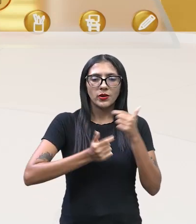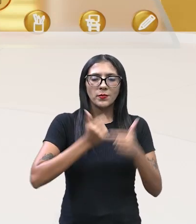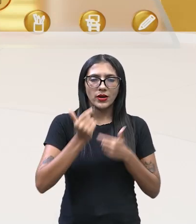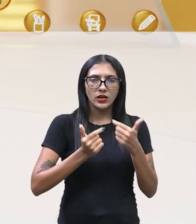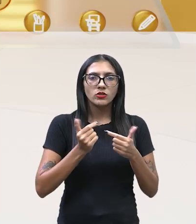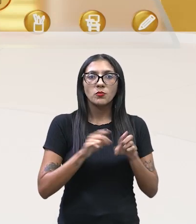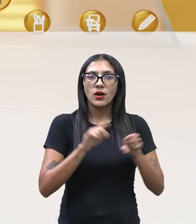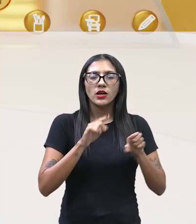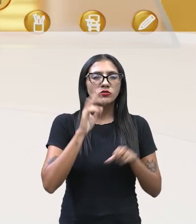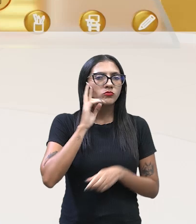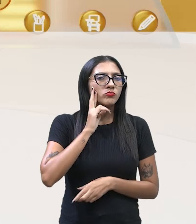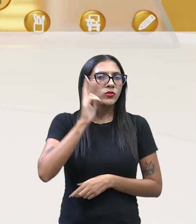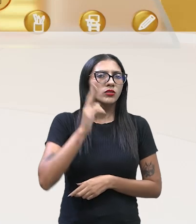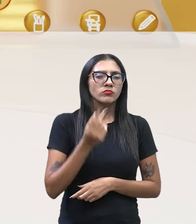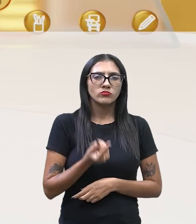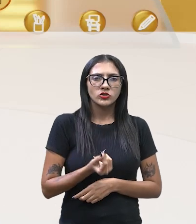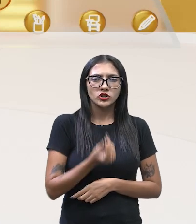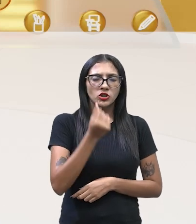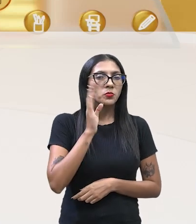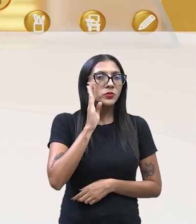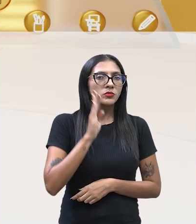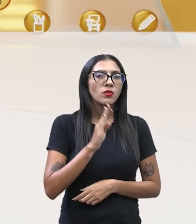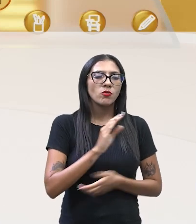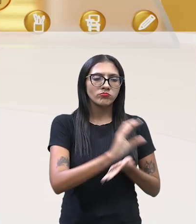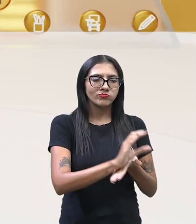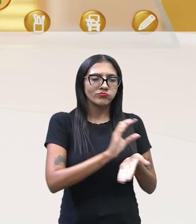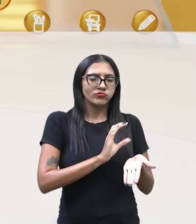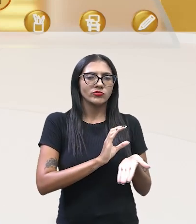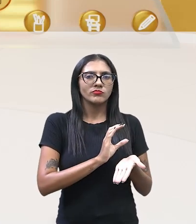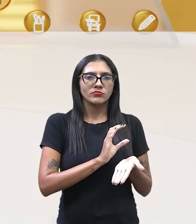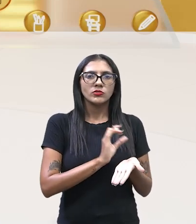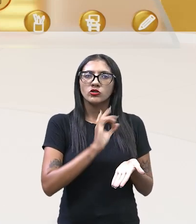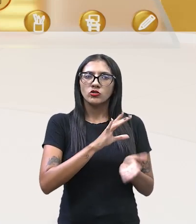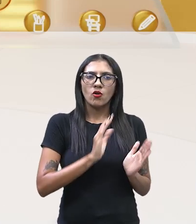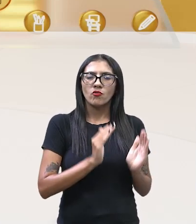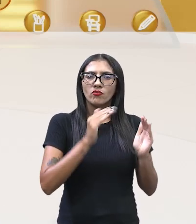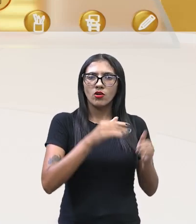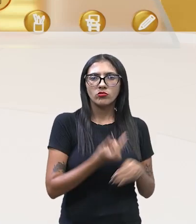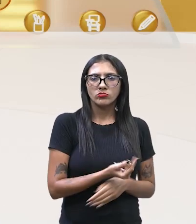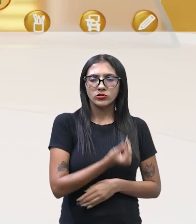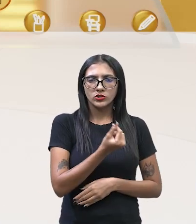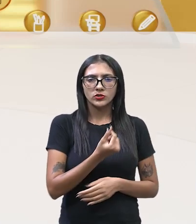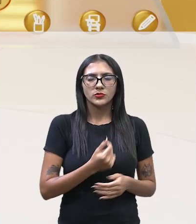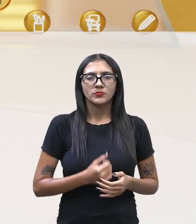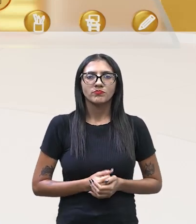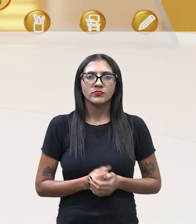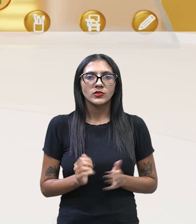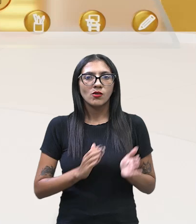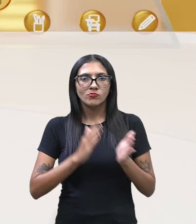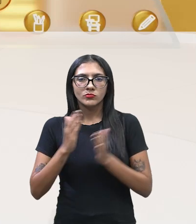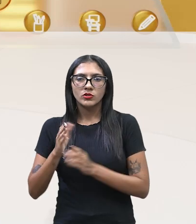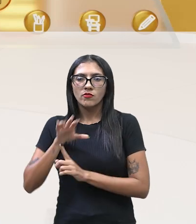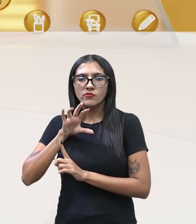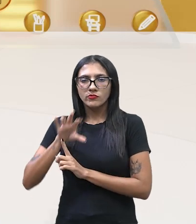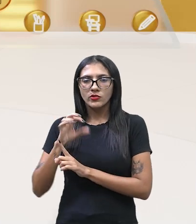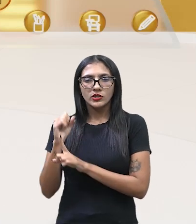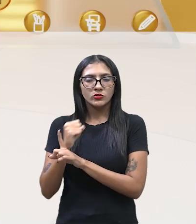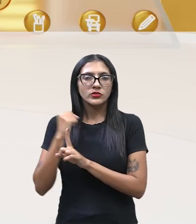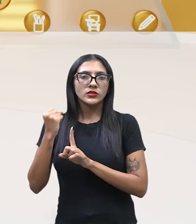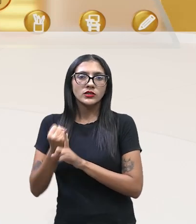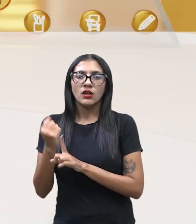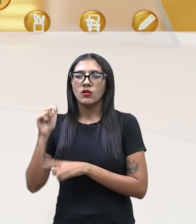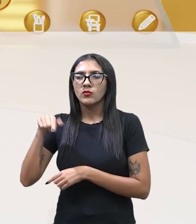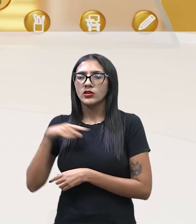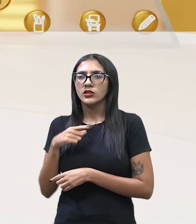ele vai vir para mim. Olha de uma maneira mais individualista. Agora, no de impacto social, vai olhar